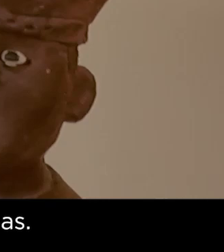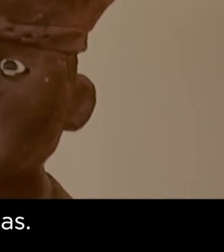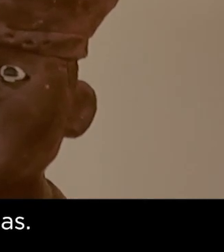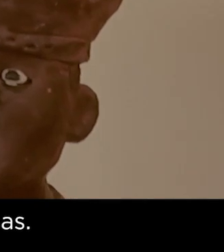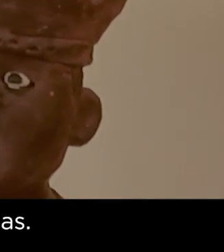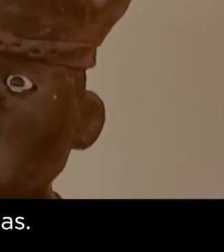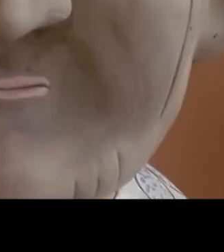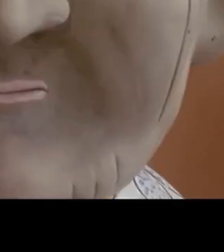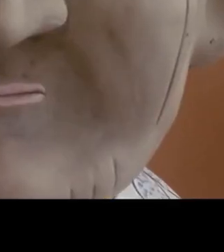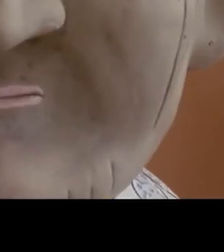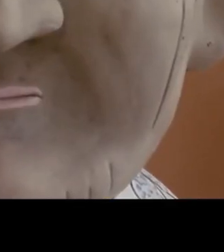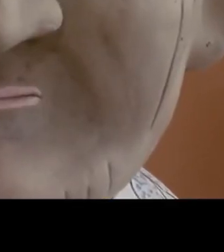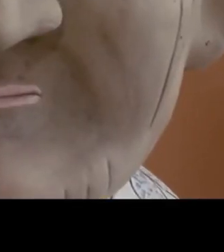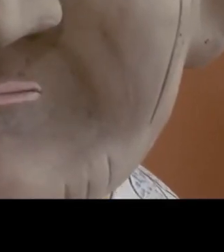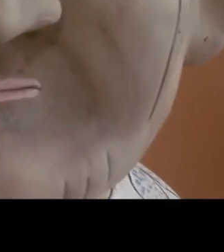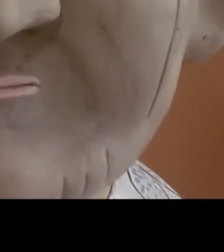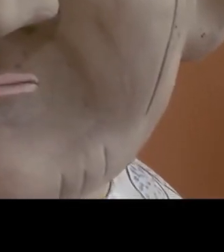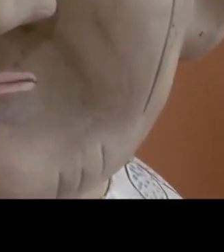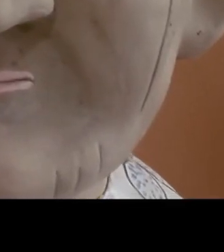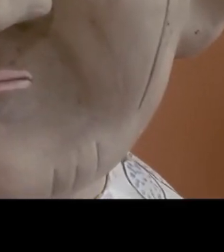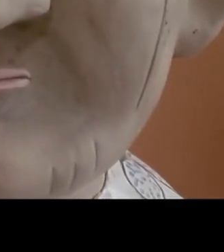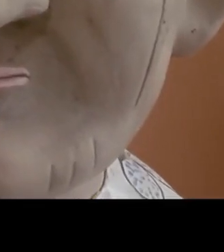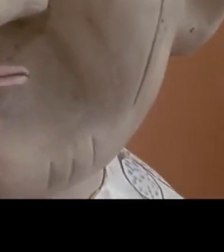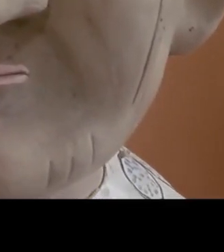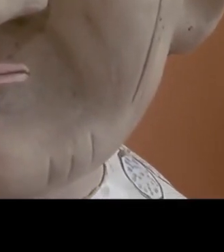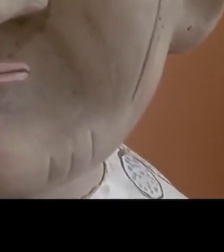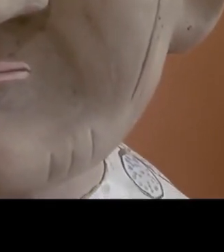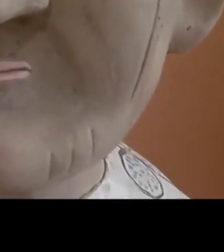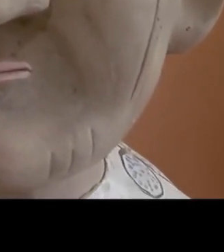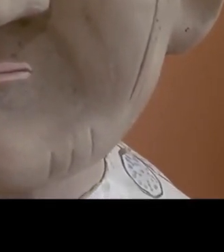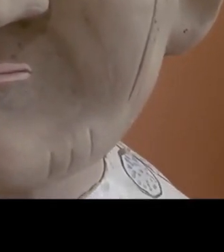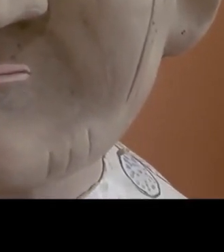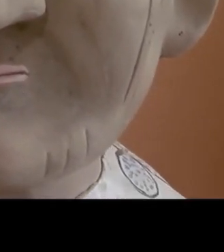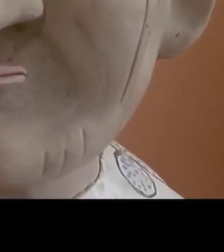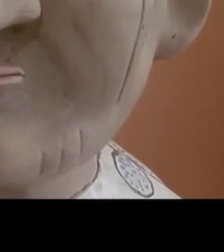religiosas. Prefeitura de Caruaru, fazendo o futuro agora.